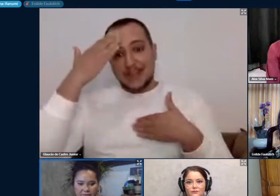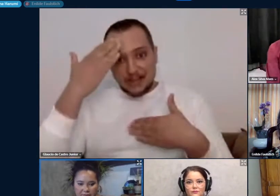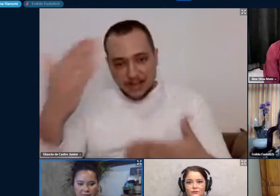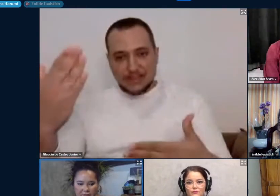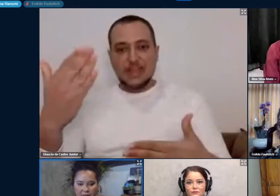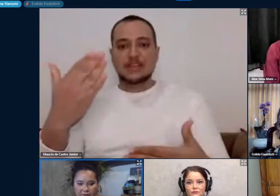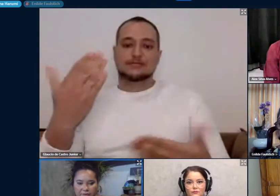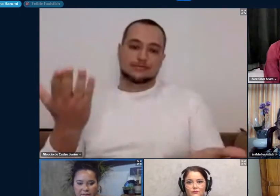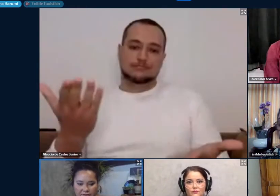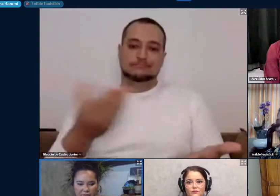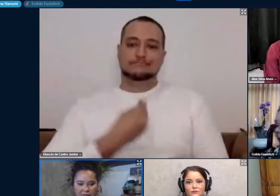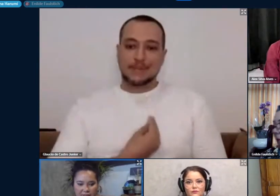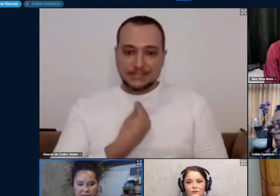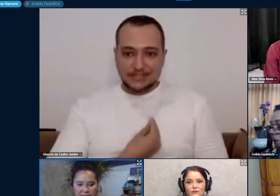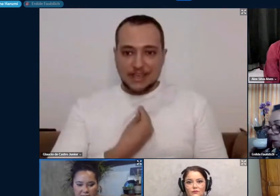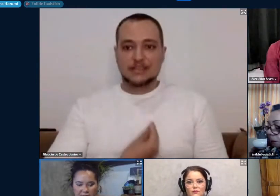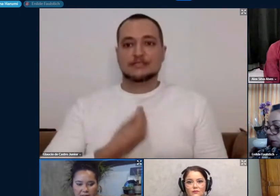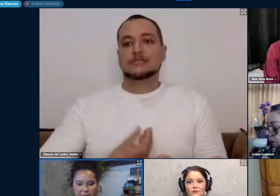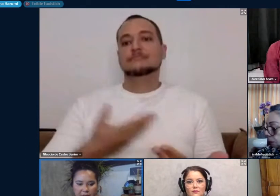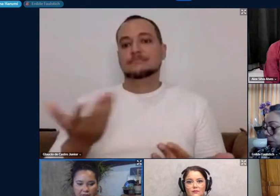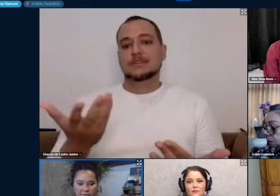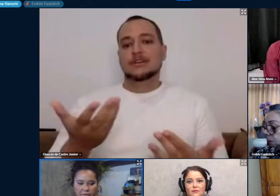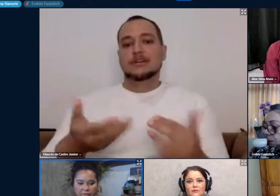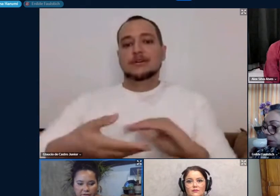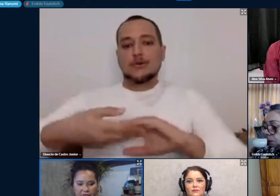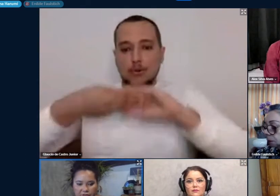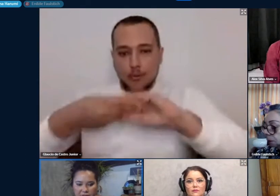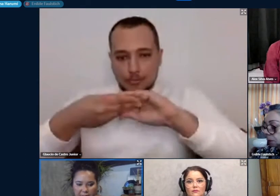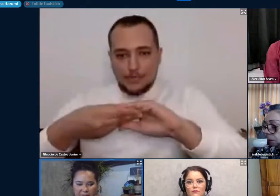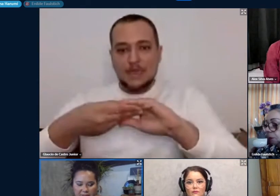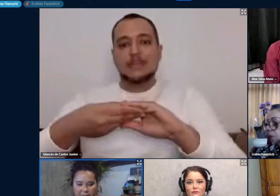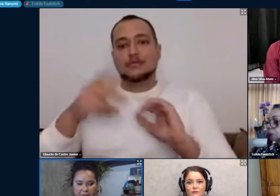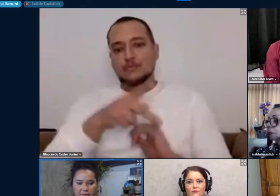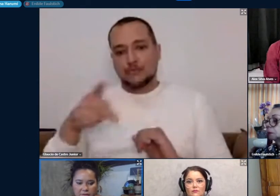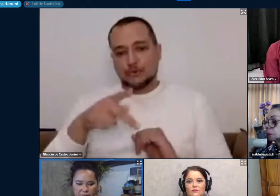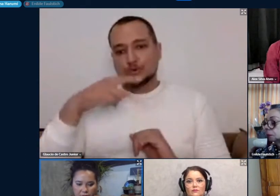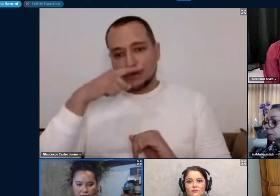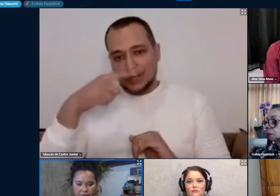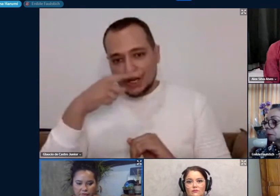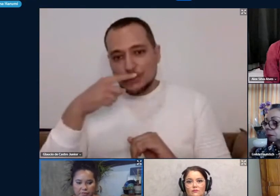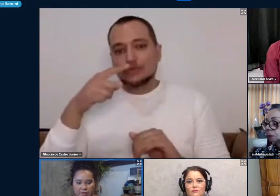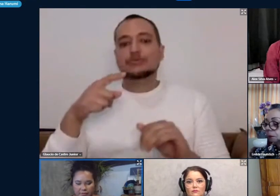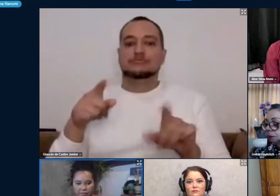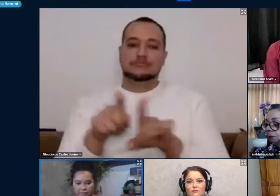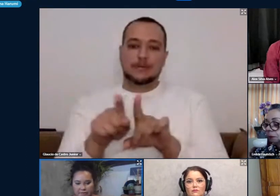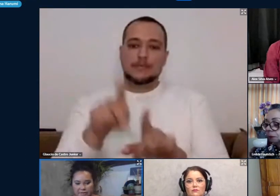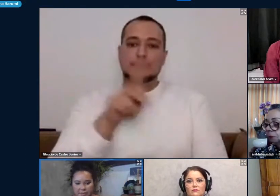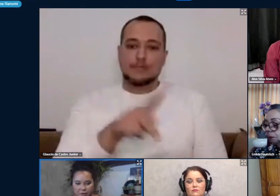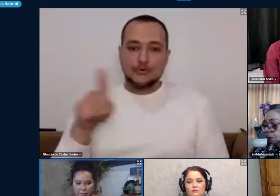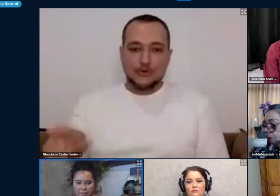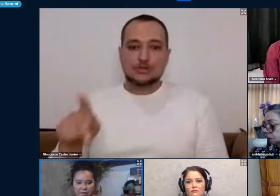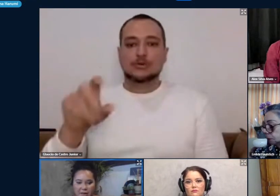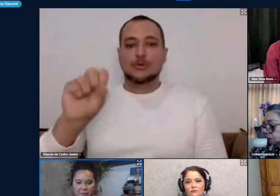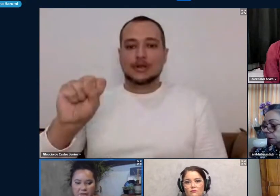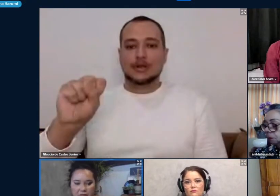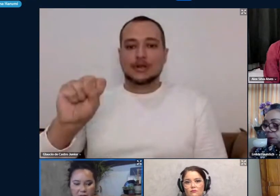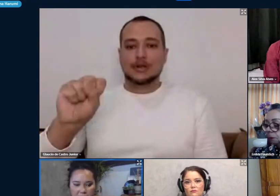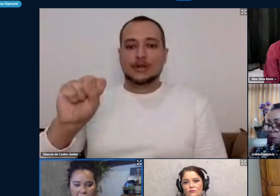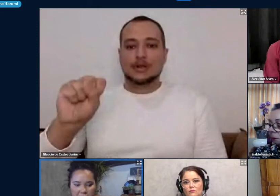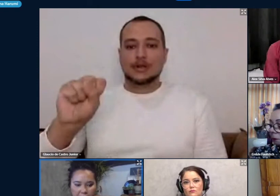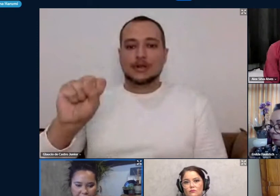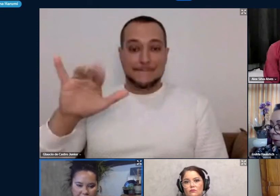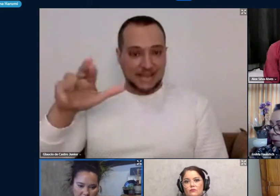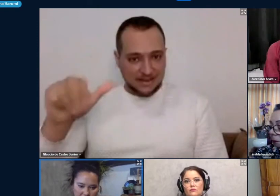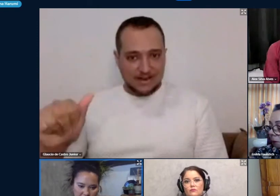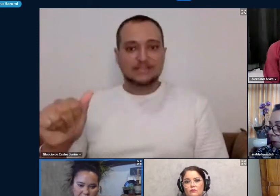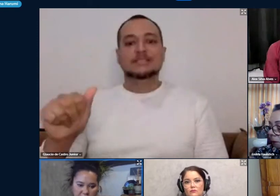a todos. Gostaria de agradecer pelo convite e estar participando hoje com vocês, também cumprimentar a